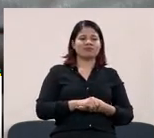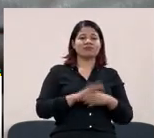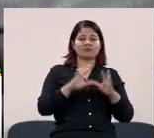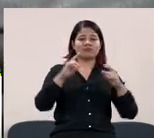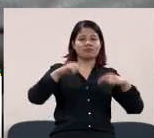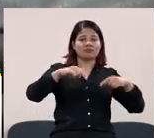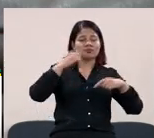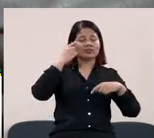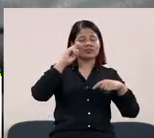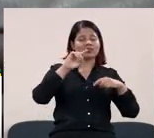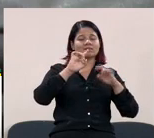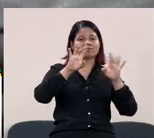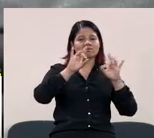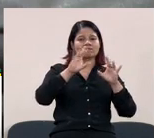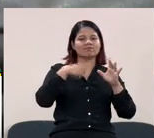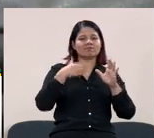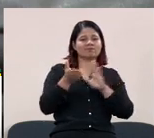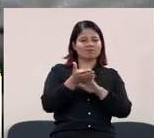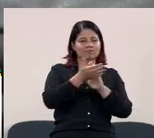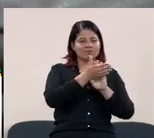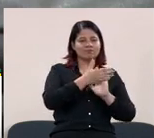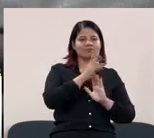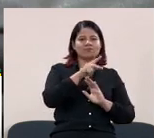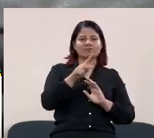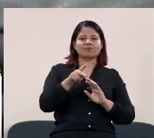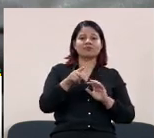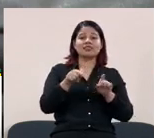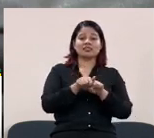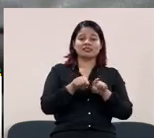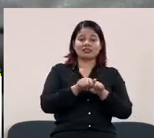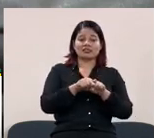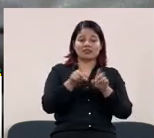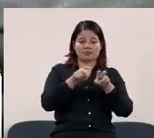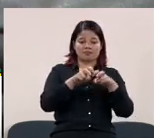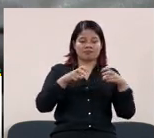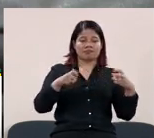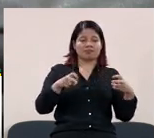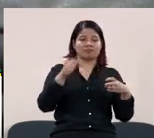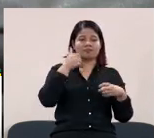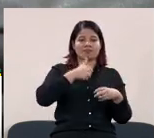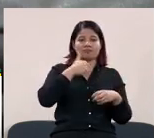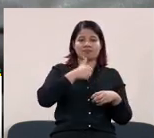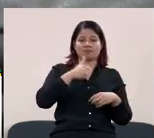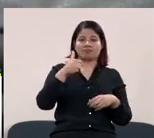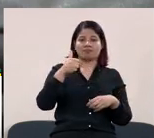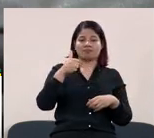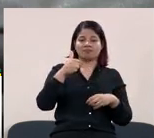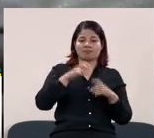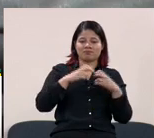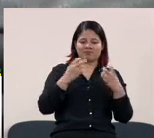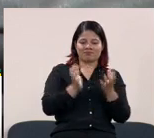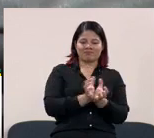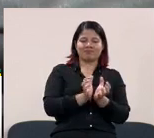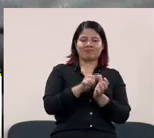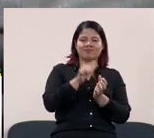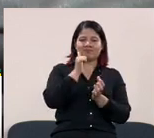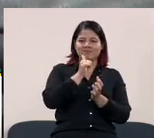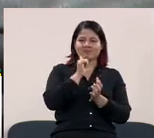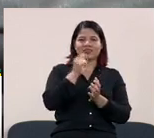para homenagear. Quero parabenizar a bancada feminina no seu programa de segunda-feira, que trouxe